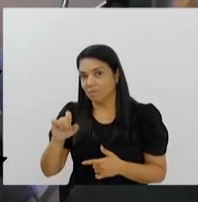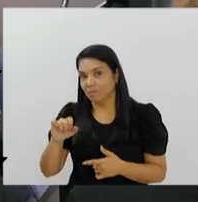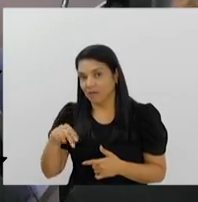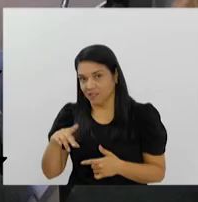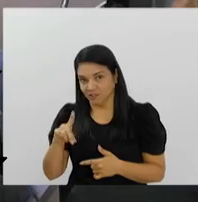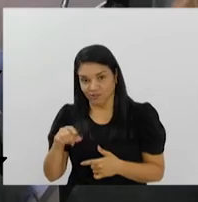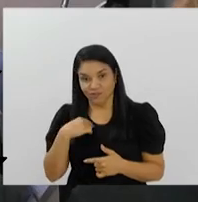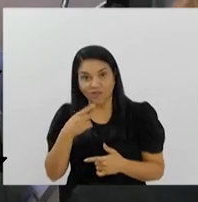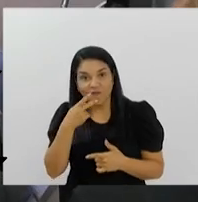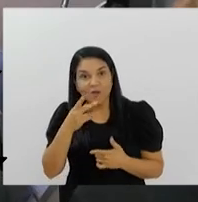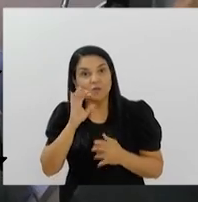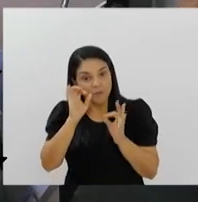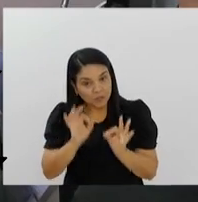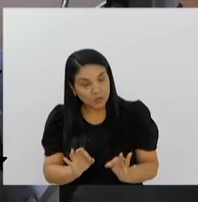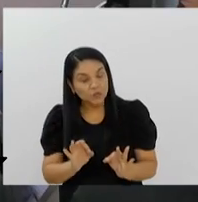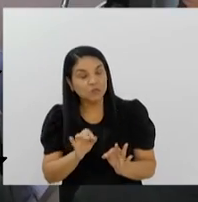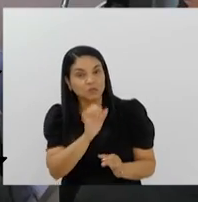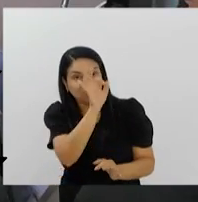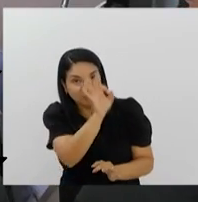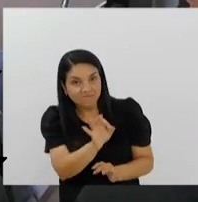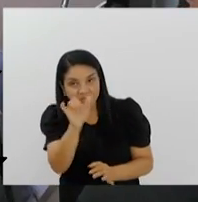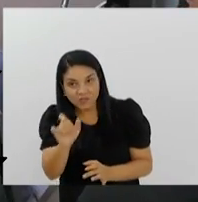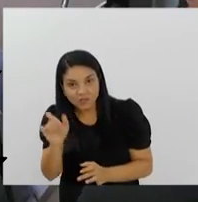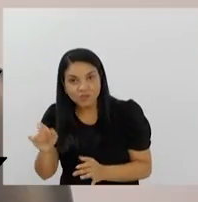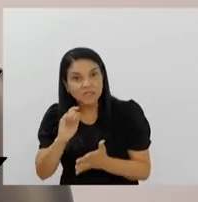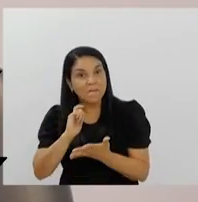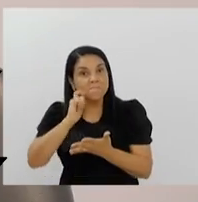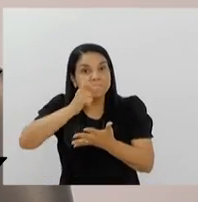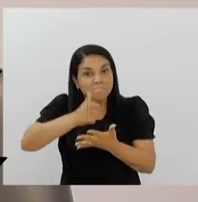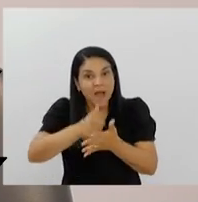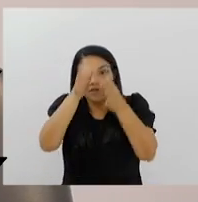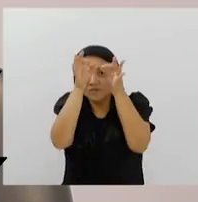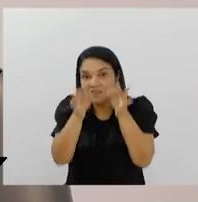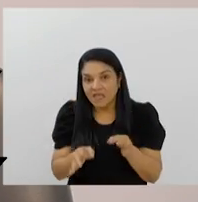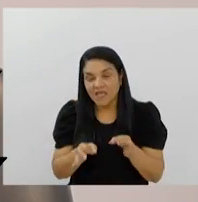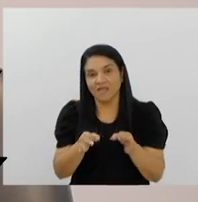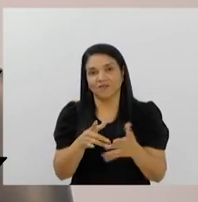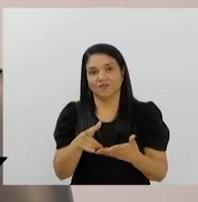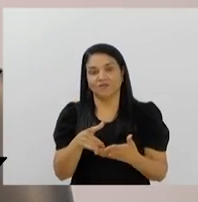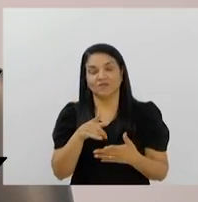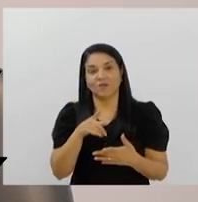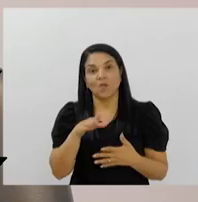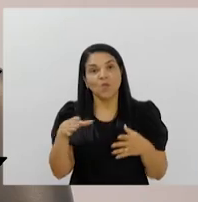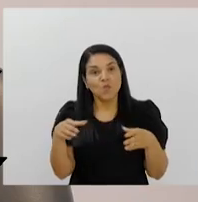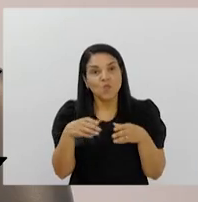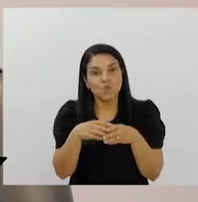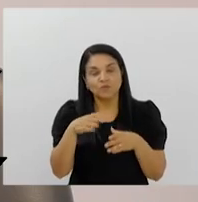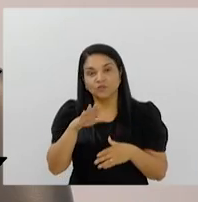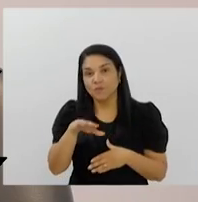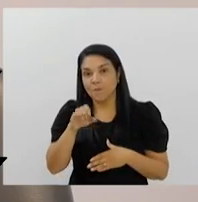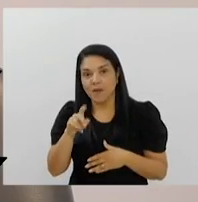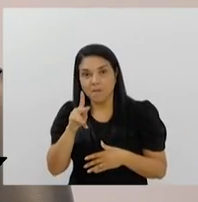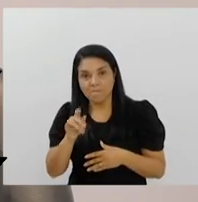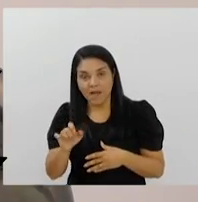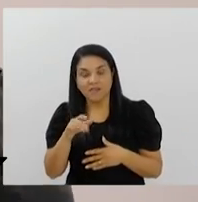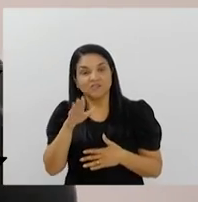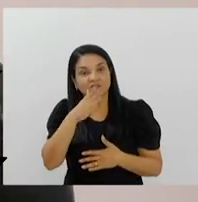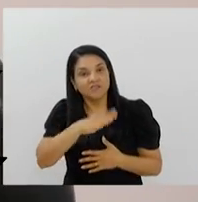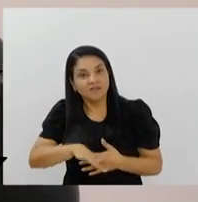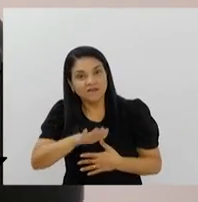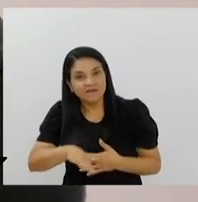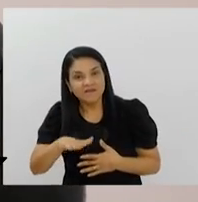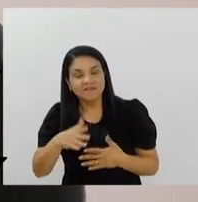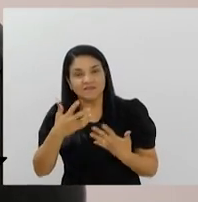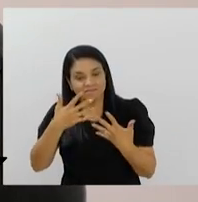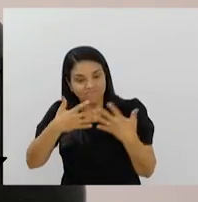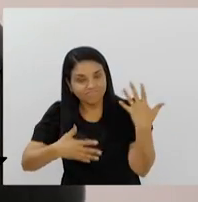pessoas de Mães atípicas de crianças que a gente se for olhar é uma gota